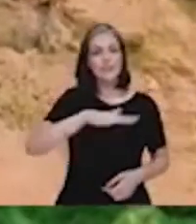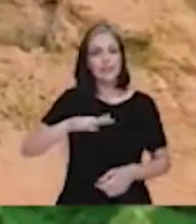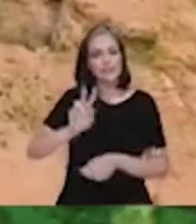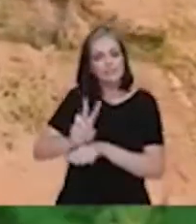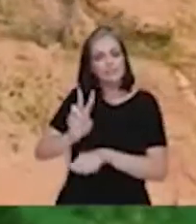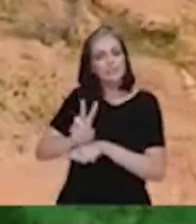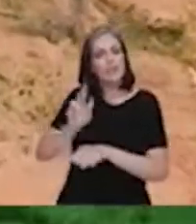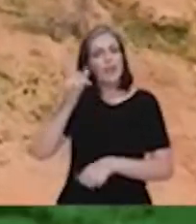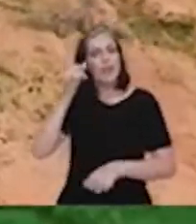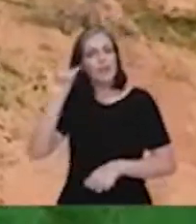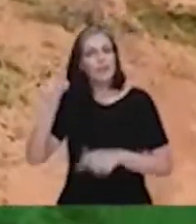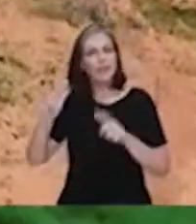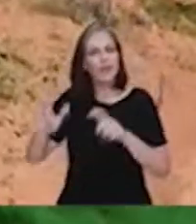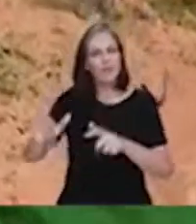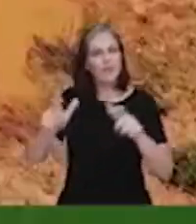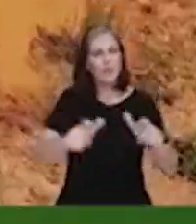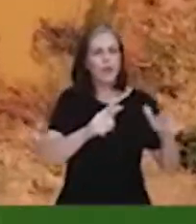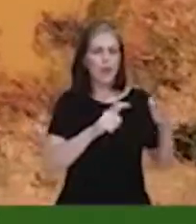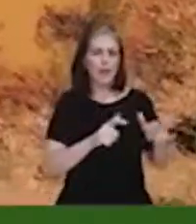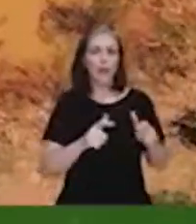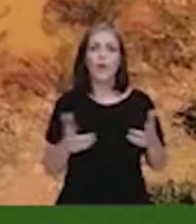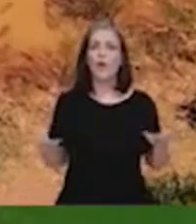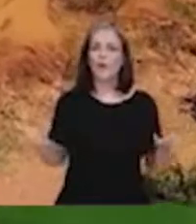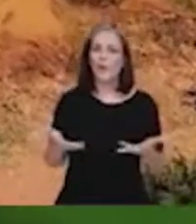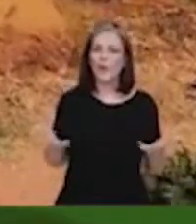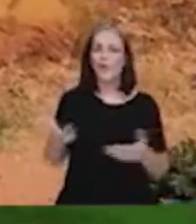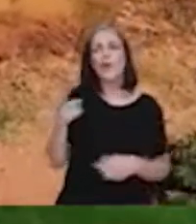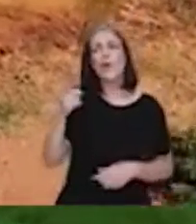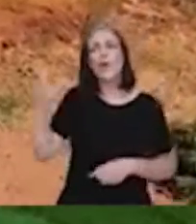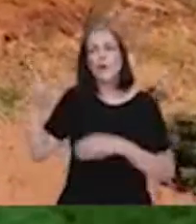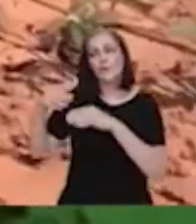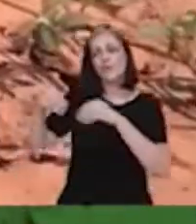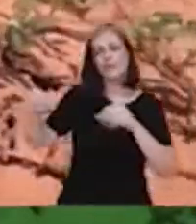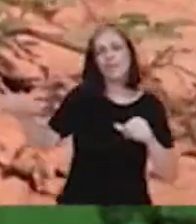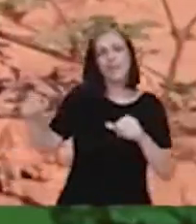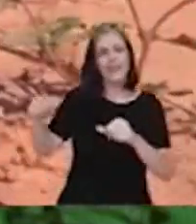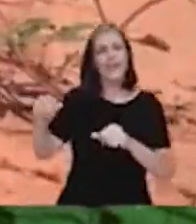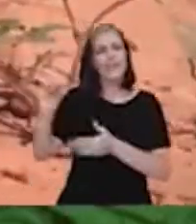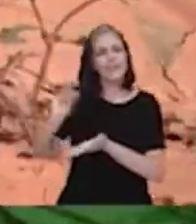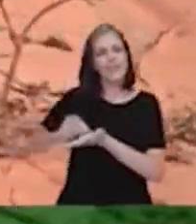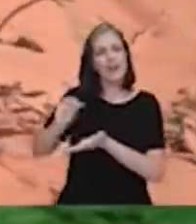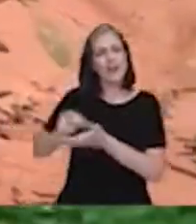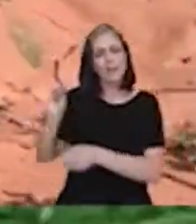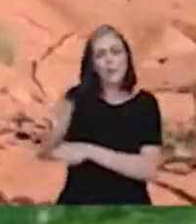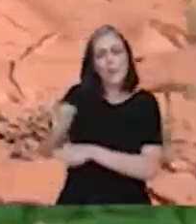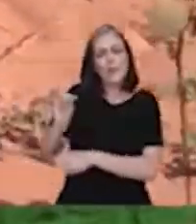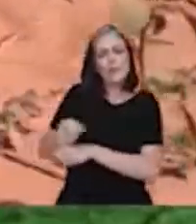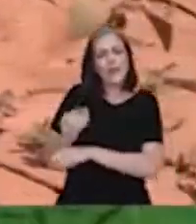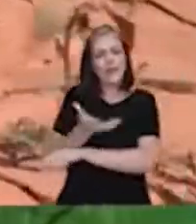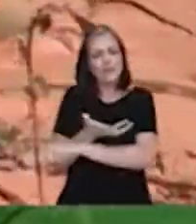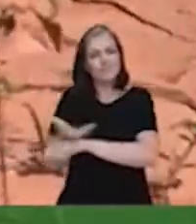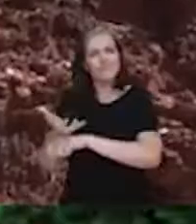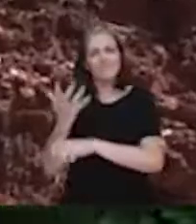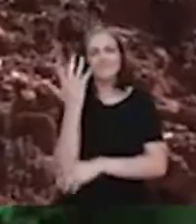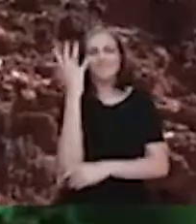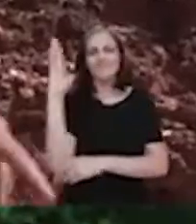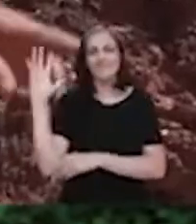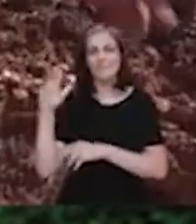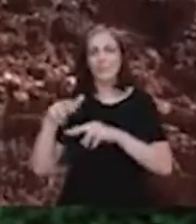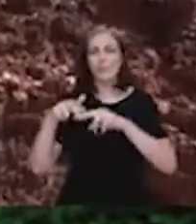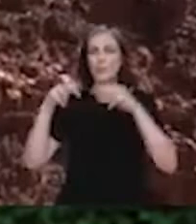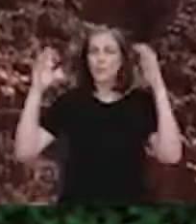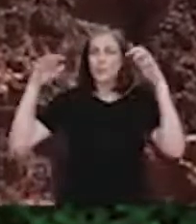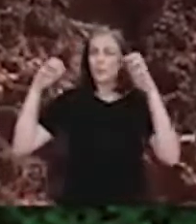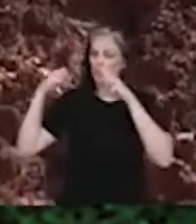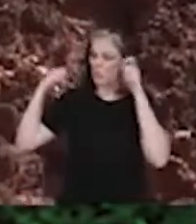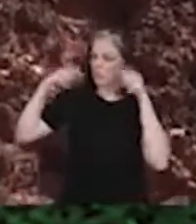controle de processos erosivos que são formadas Então hoje devido ao manejo inadequado das propriedades EA supressão né da vegetação então